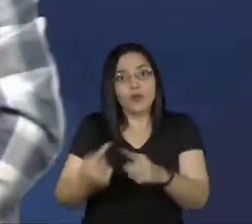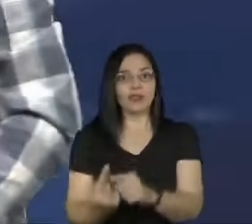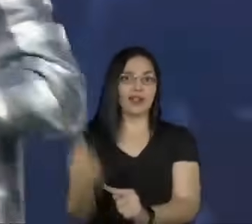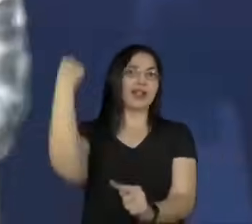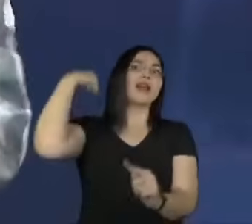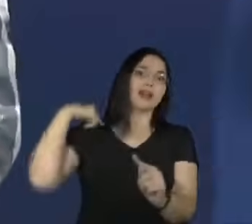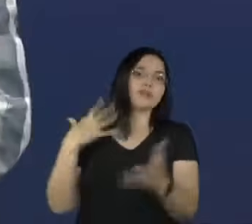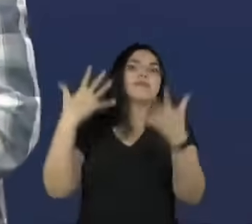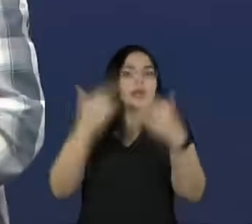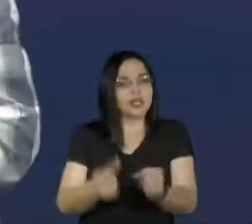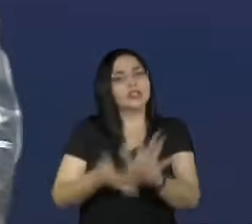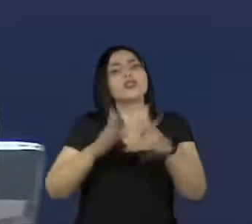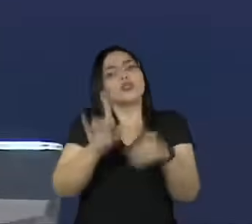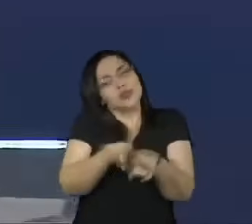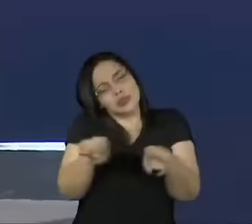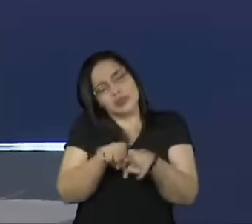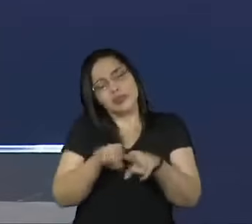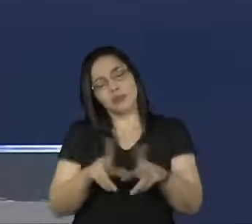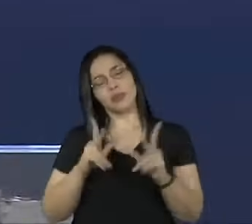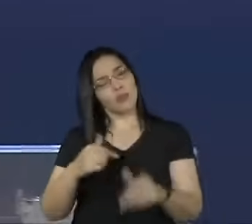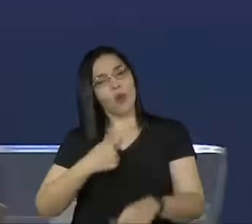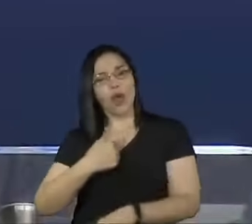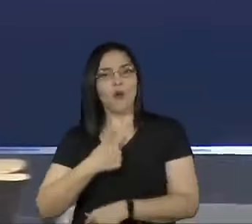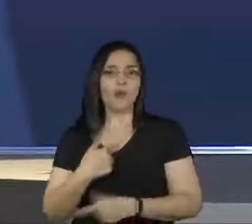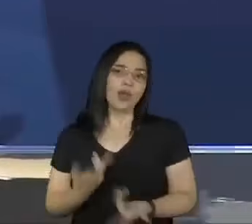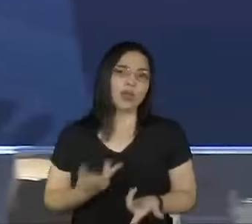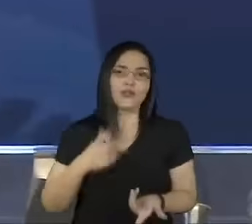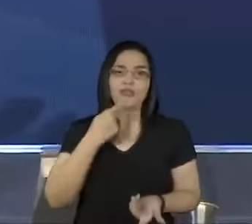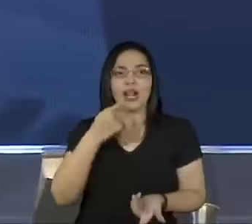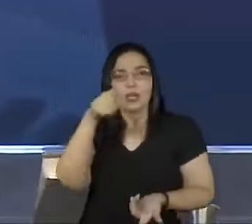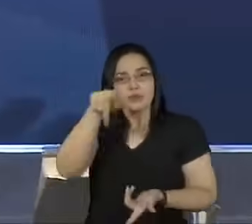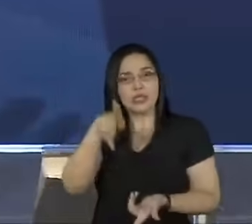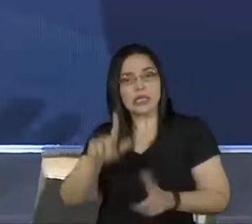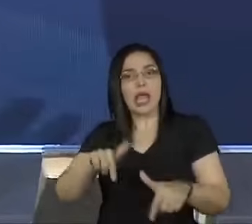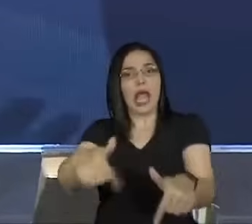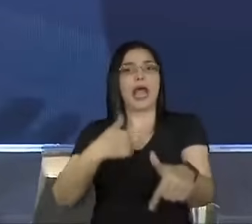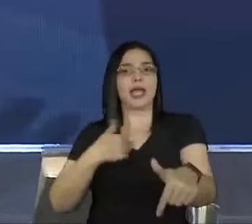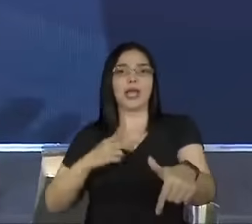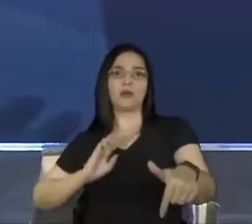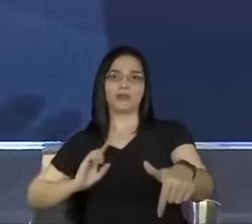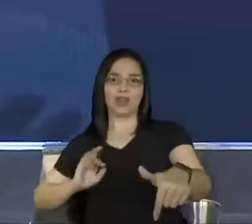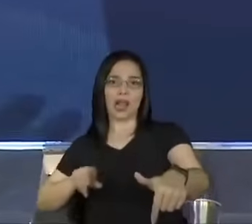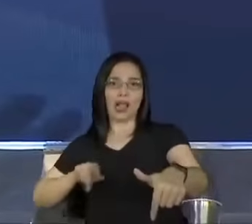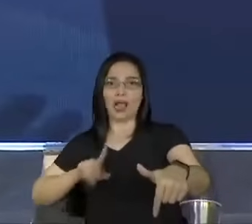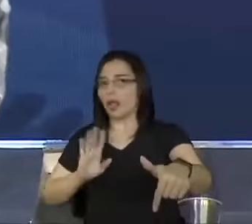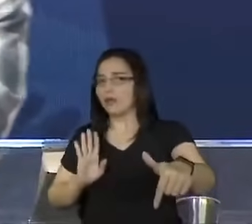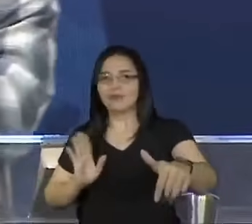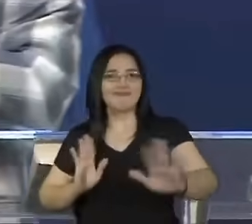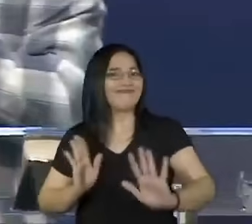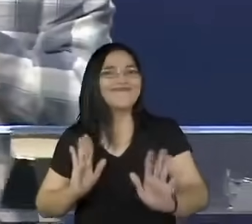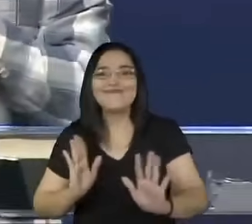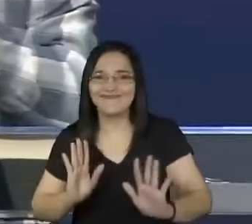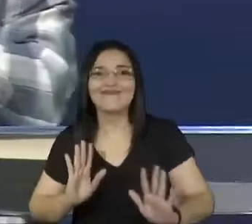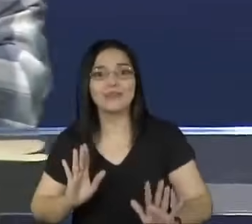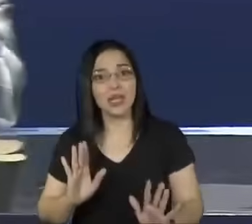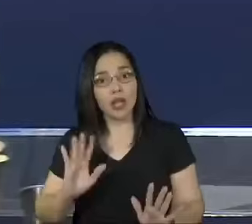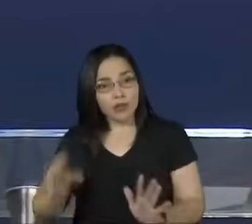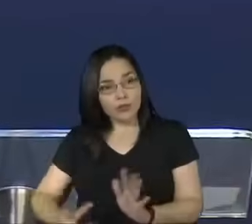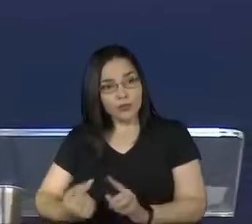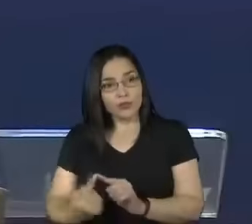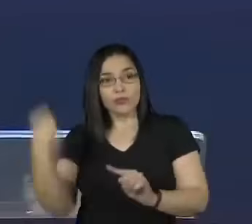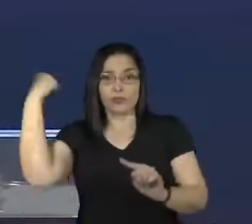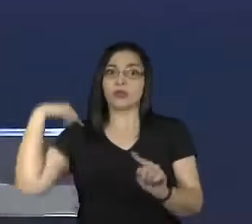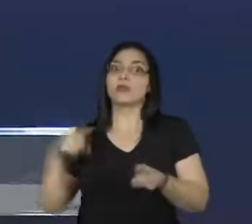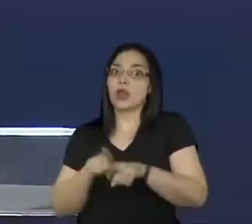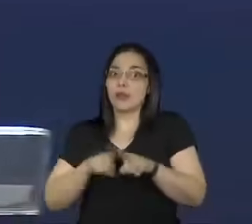também como eu glória a Deus eu não tô falando para você fazer uma coisa que eu nunca fiz não um dia também vim à frente dizendo eu quero eu vou entregar minha